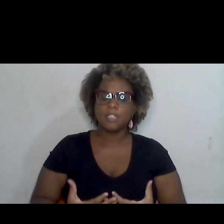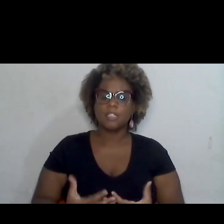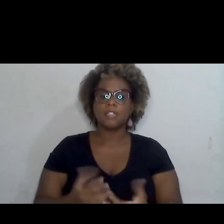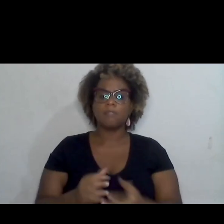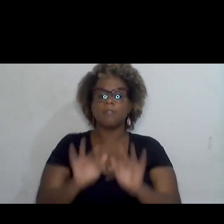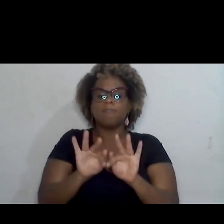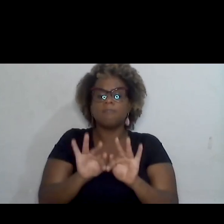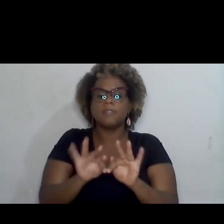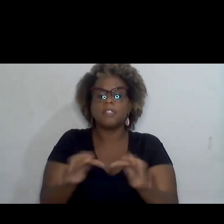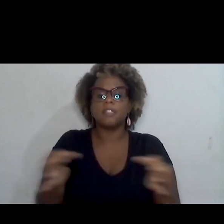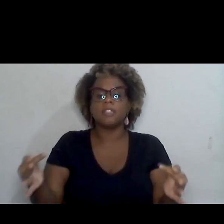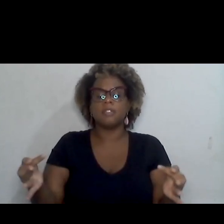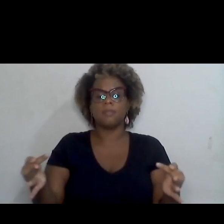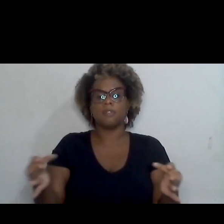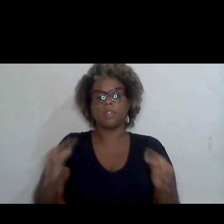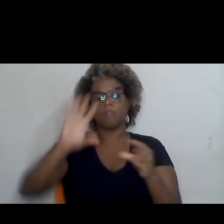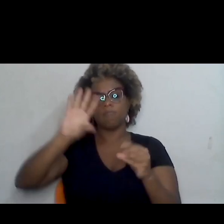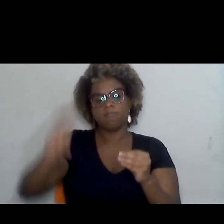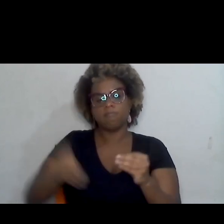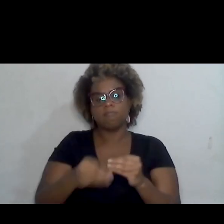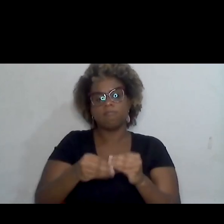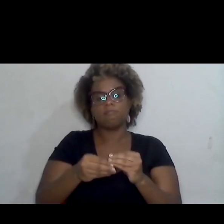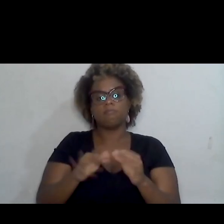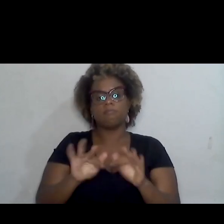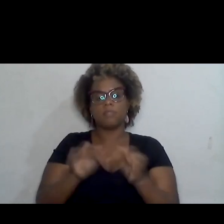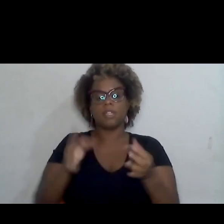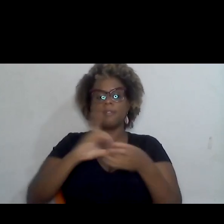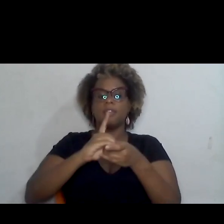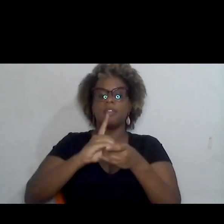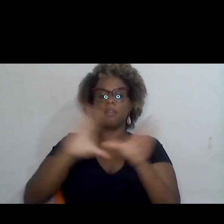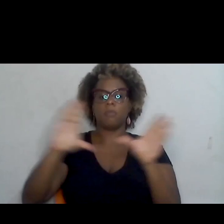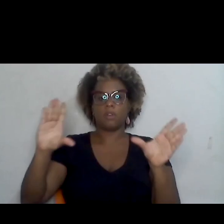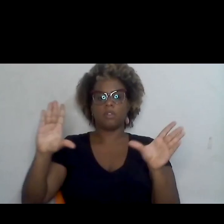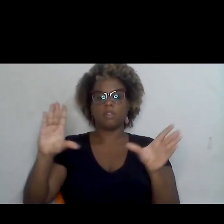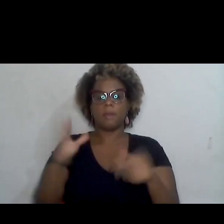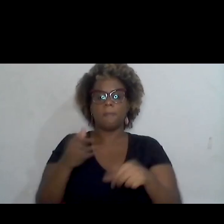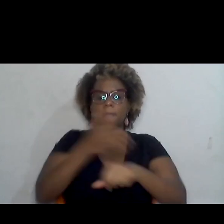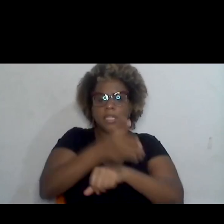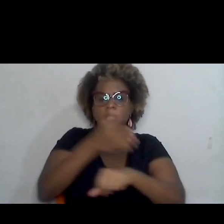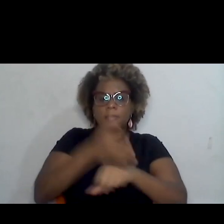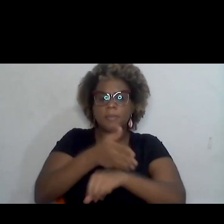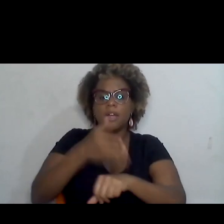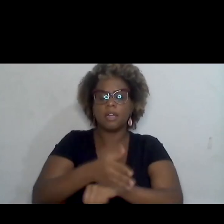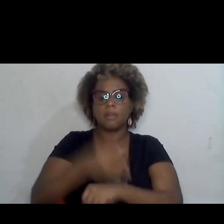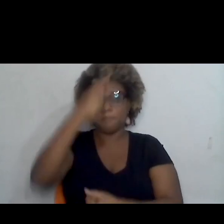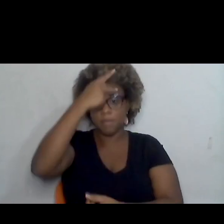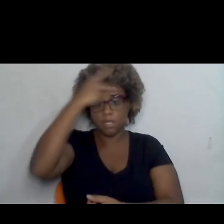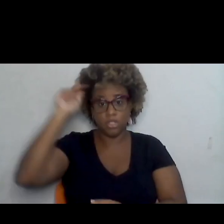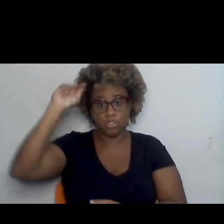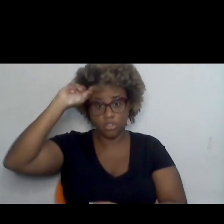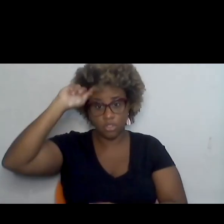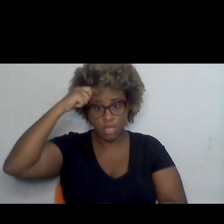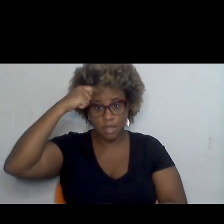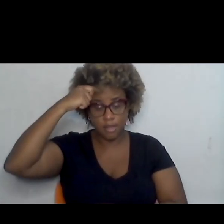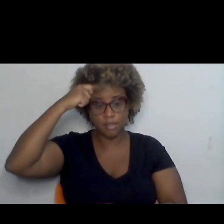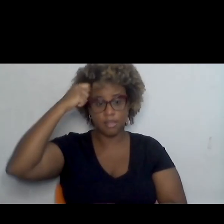de ampliar e de democratizar. Democratizar, inclusive, impulsionando a participação de pessoas negras, de mulheres, do interior do Estado,